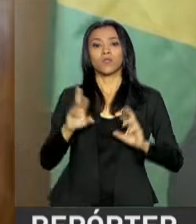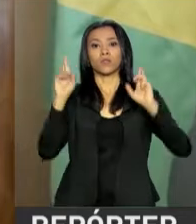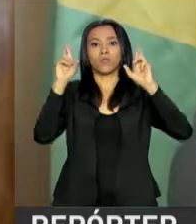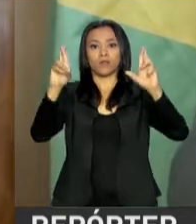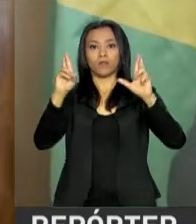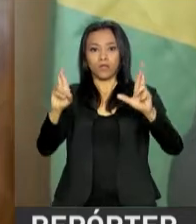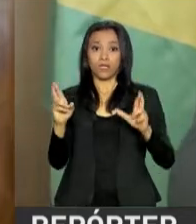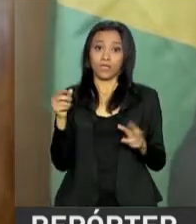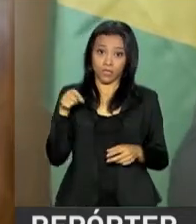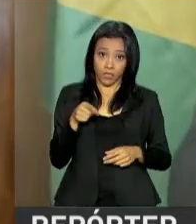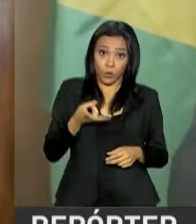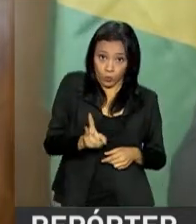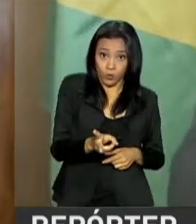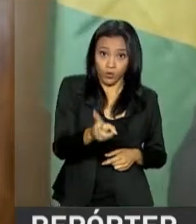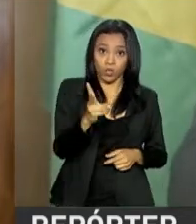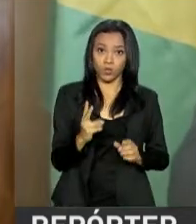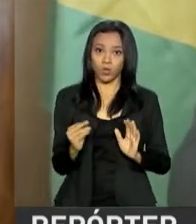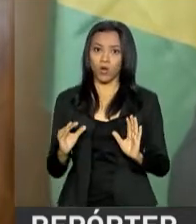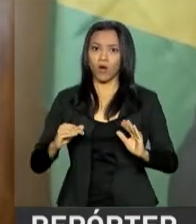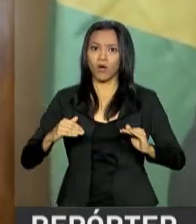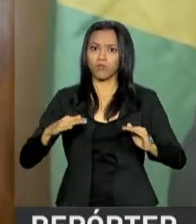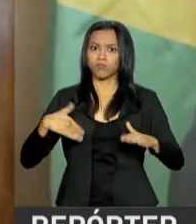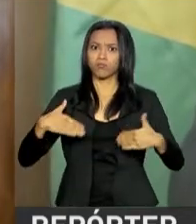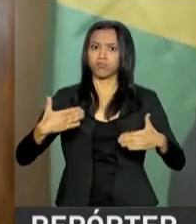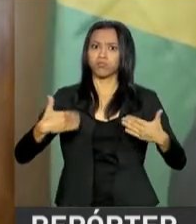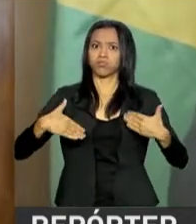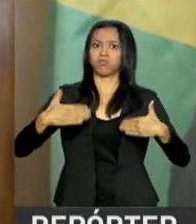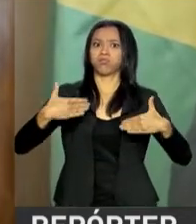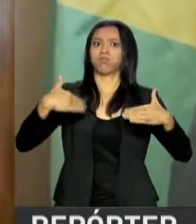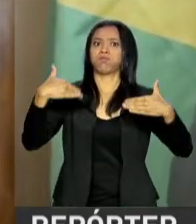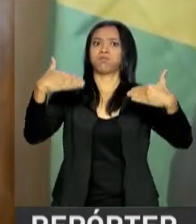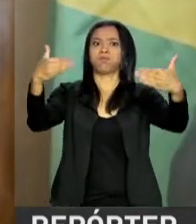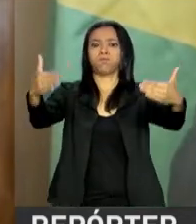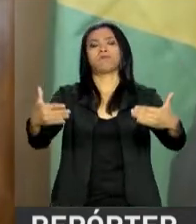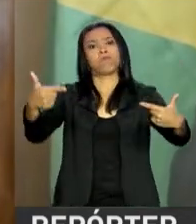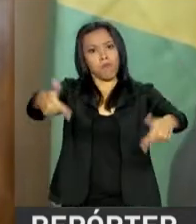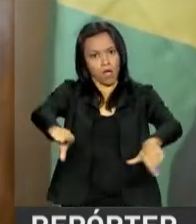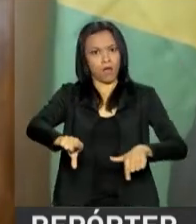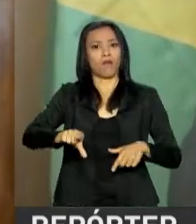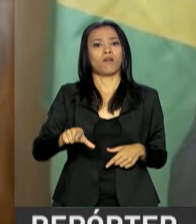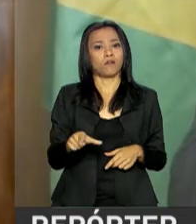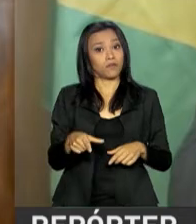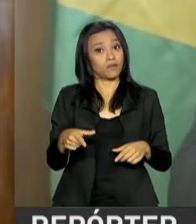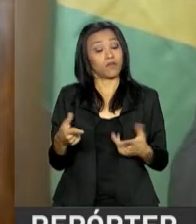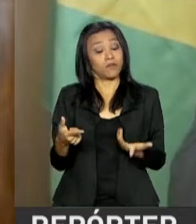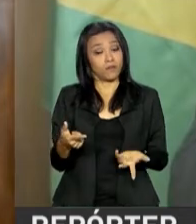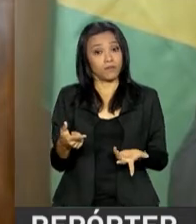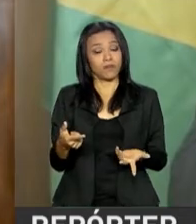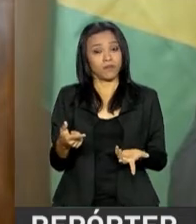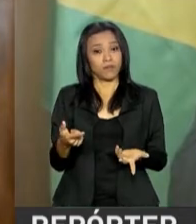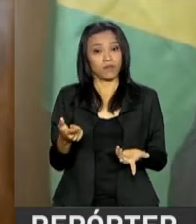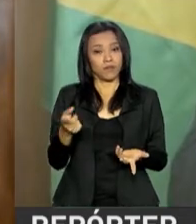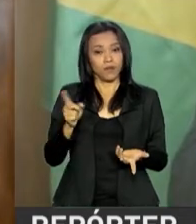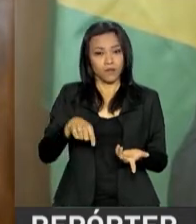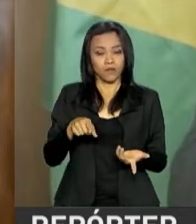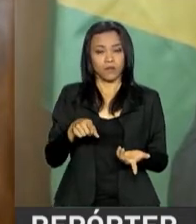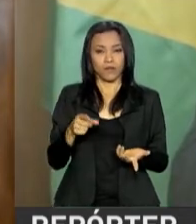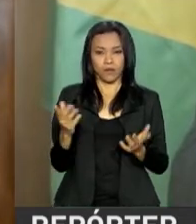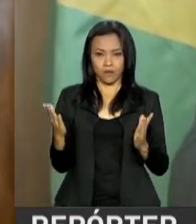ele continue crescendo ao longo deste ano se possível, superar no mais breve